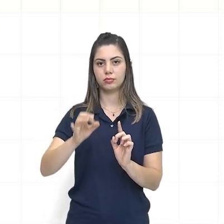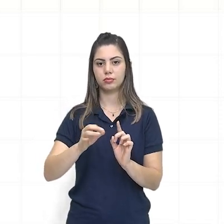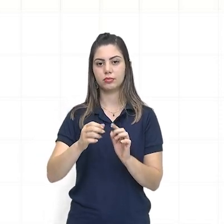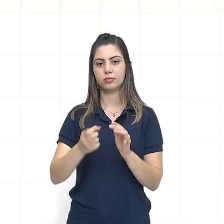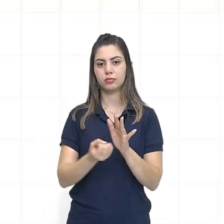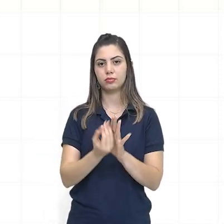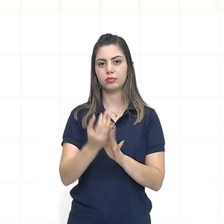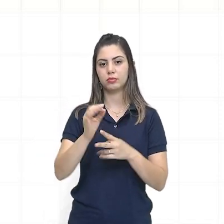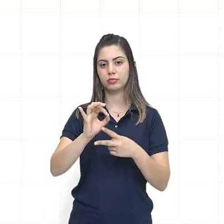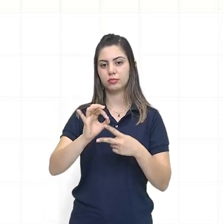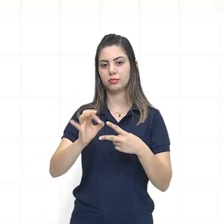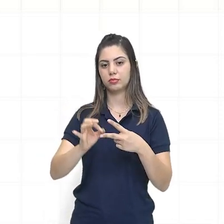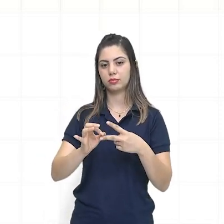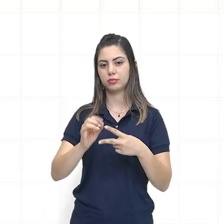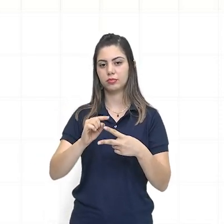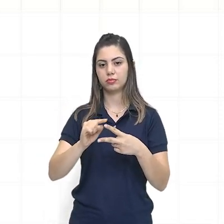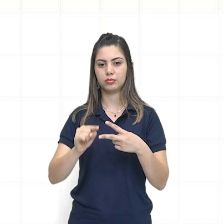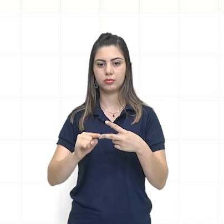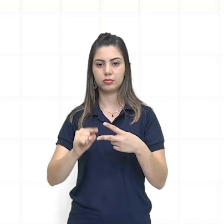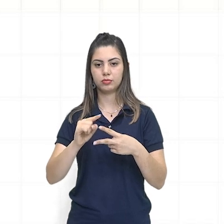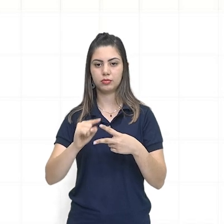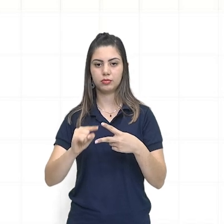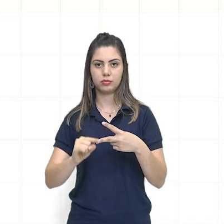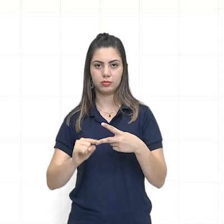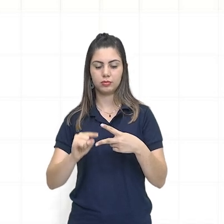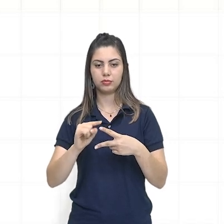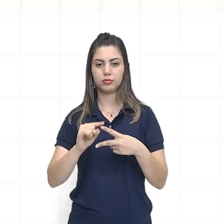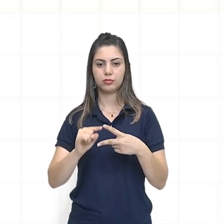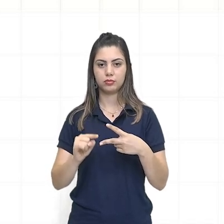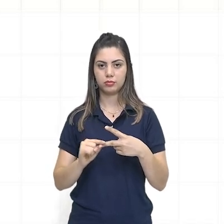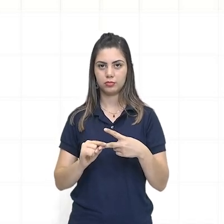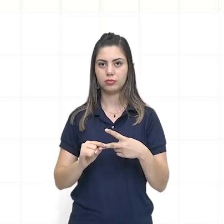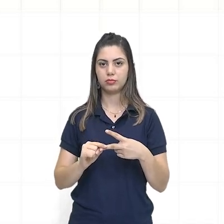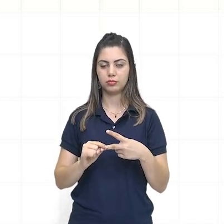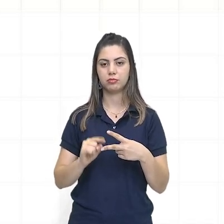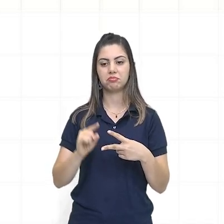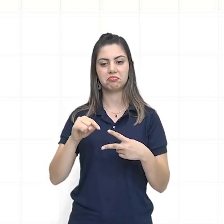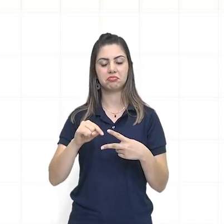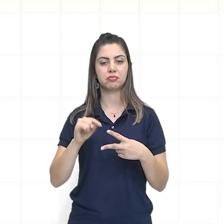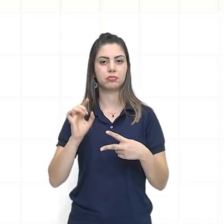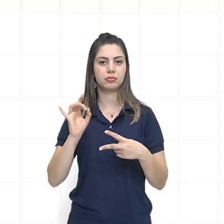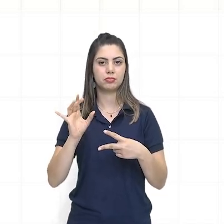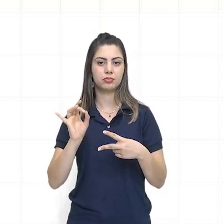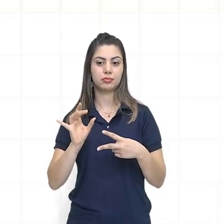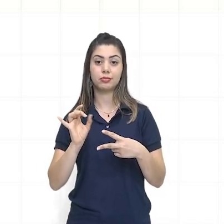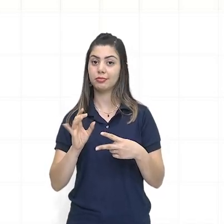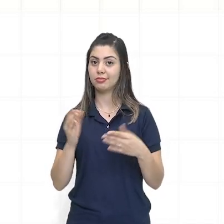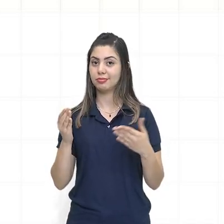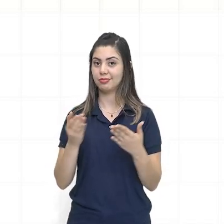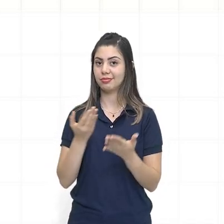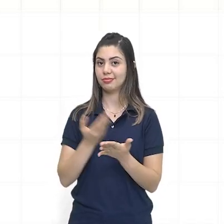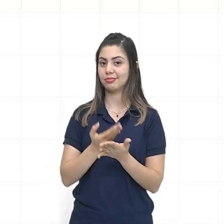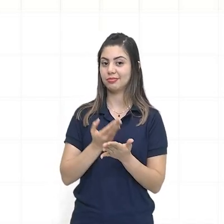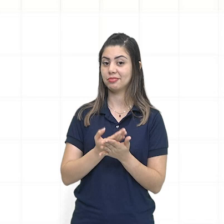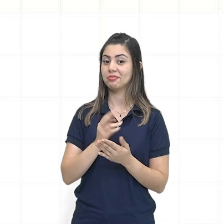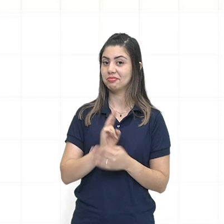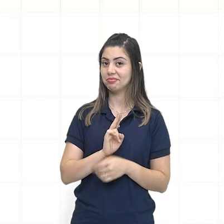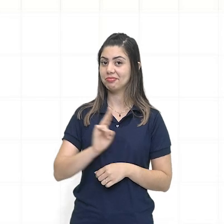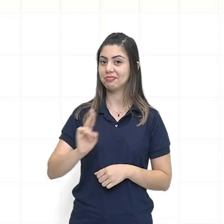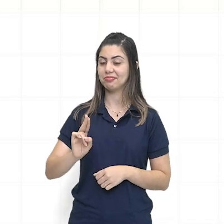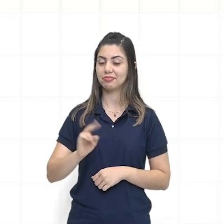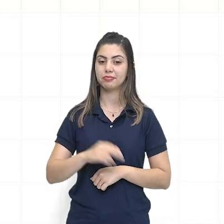forma este ângulo que tem essa representação, que é um ângulo muito especial, que a gente vai já ver o nome